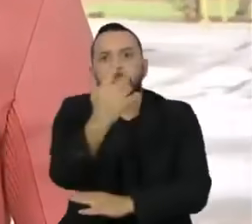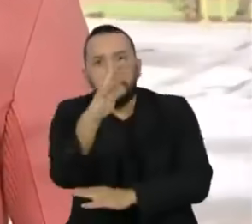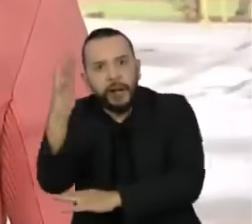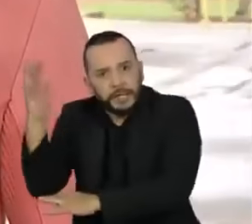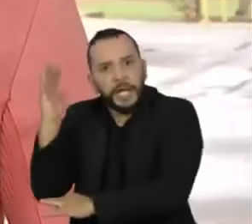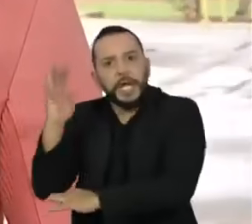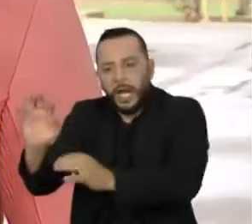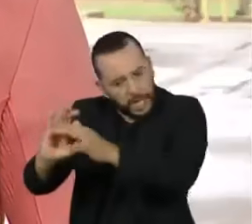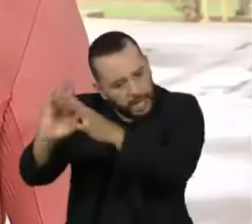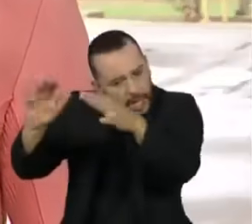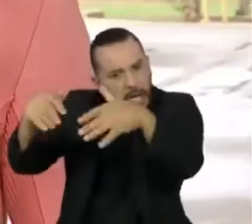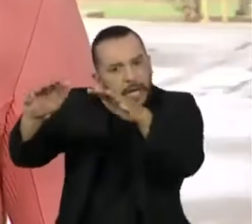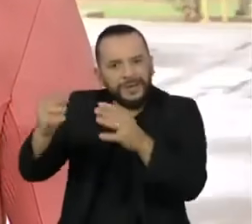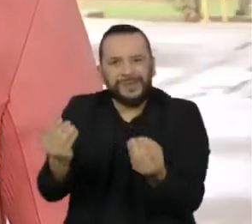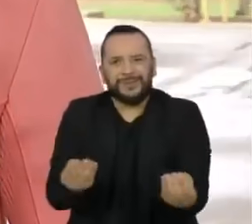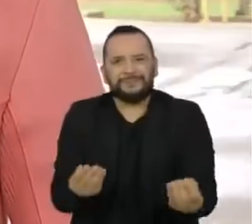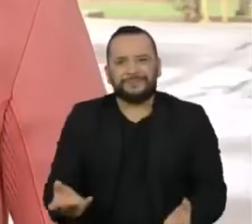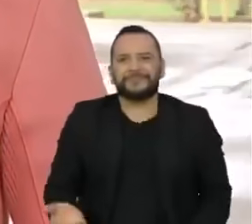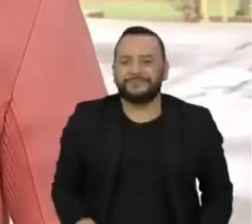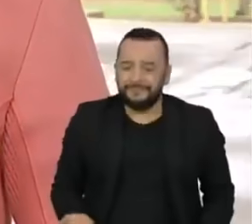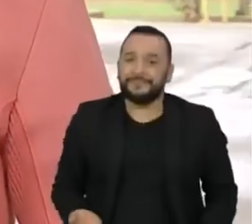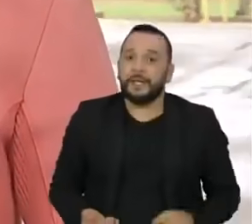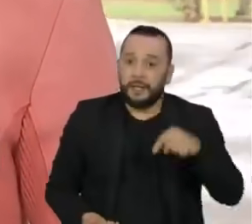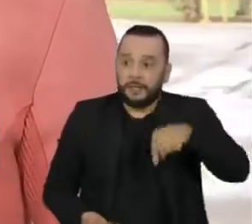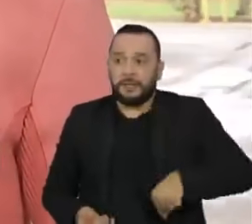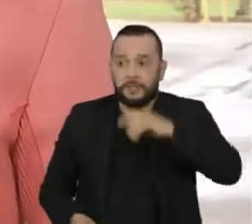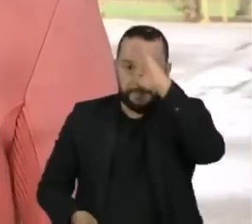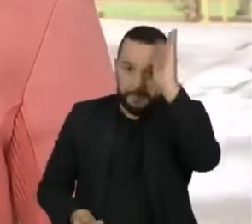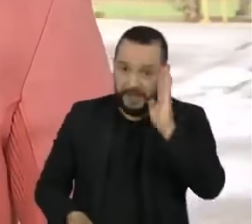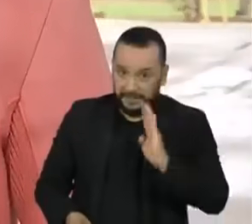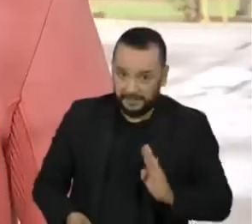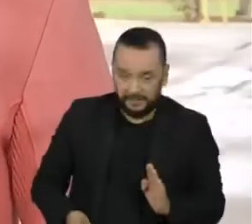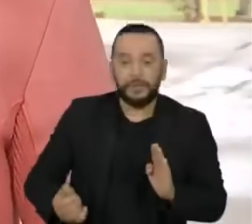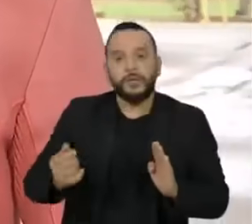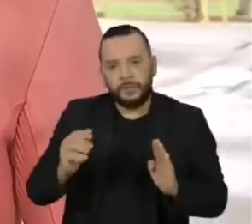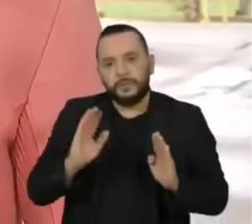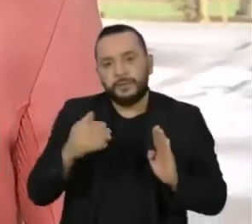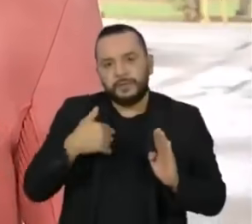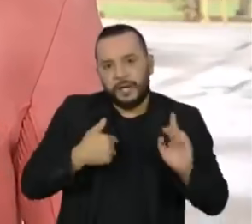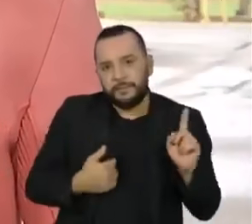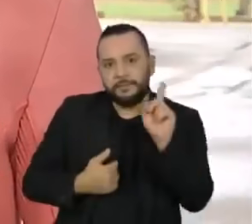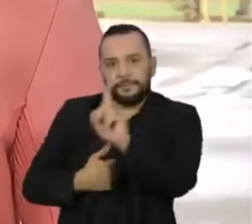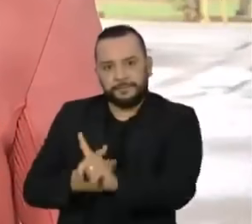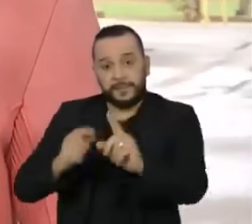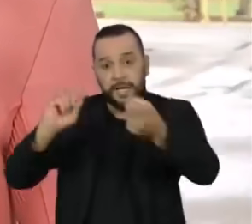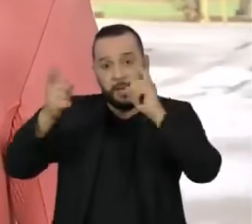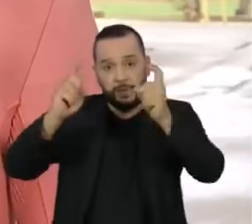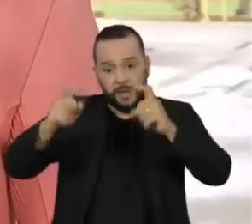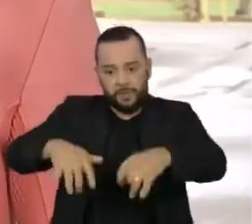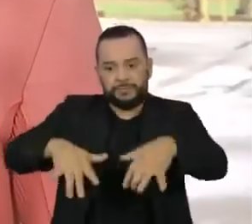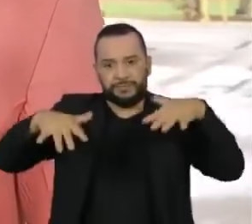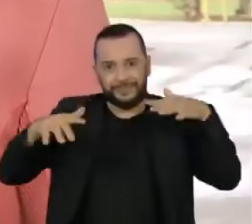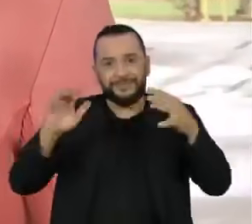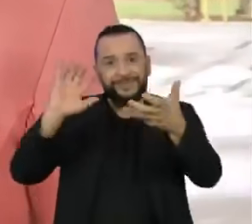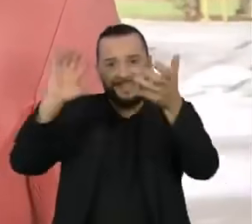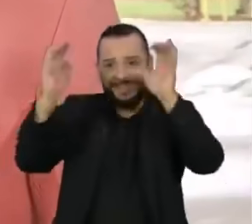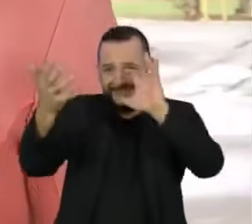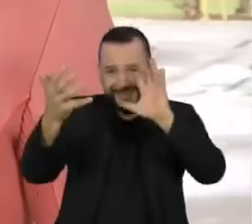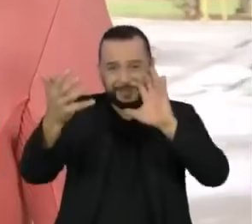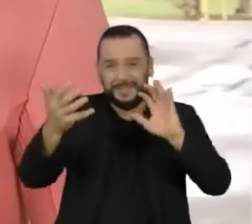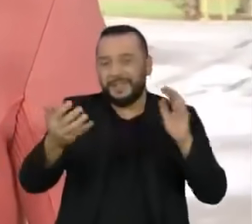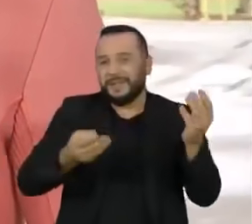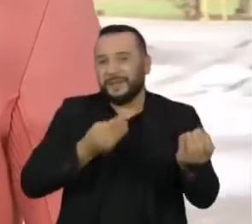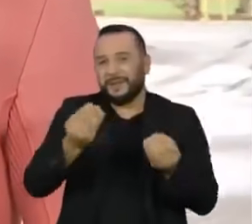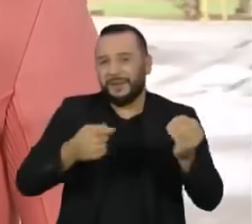A participação do Brasil na Cúpula do Clima se dá em um momento de questionamentos à conduta em relação ao meio